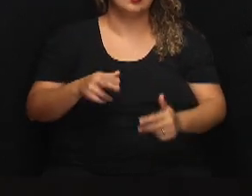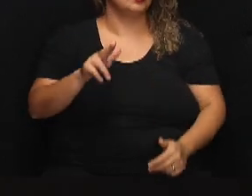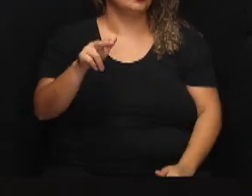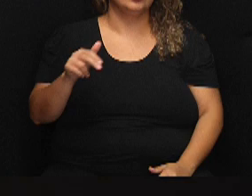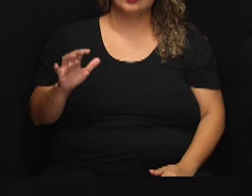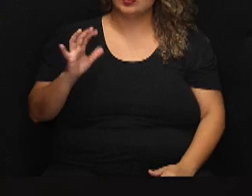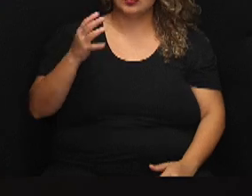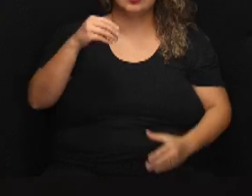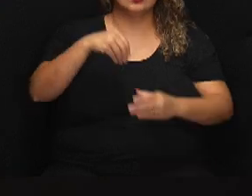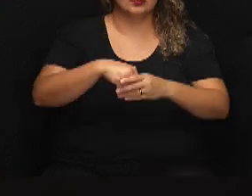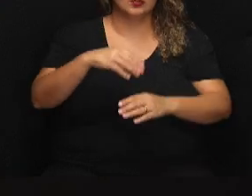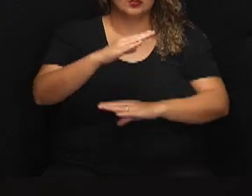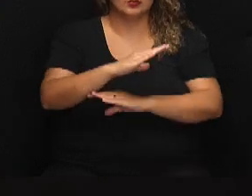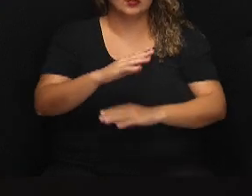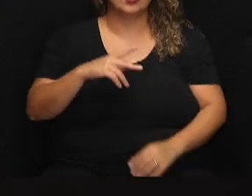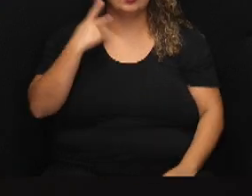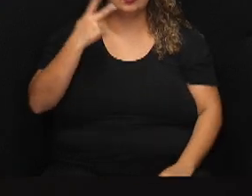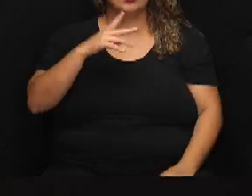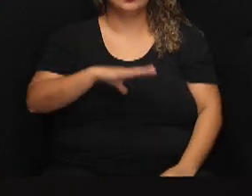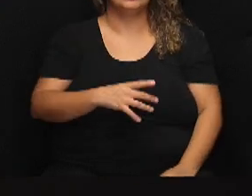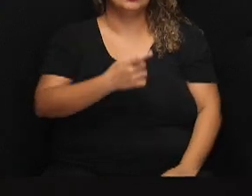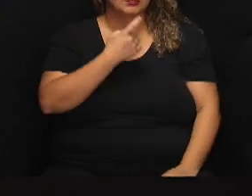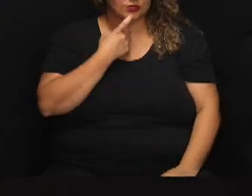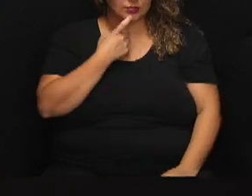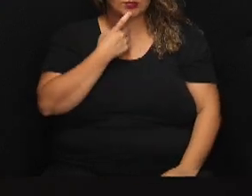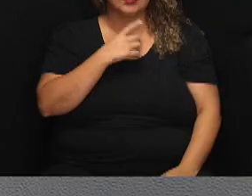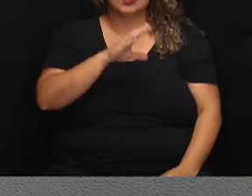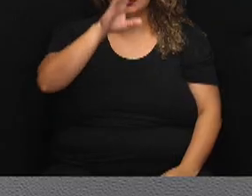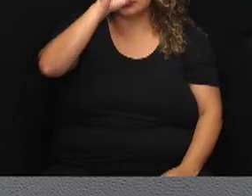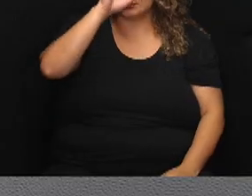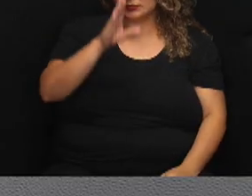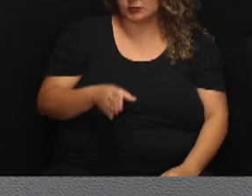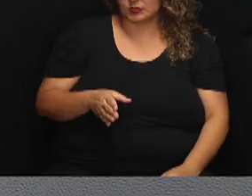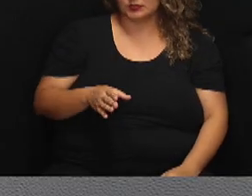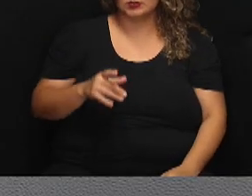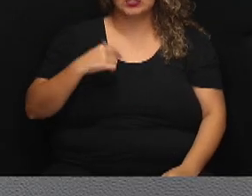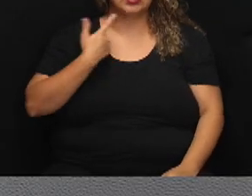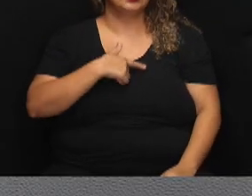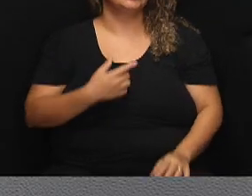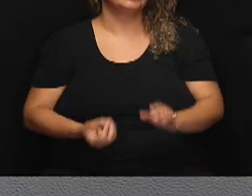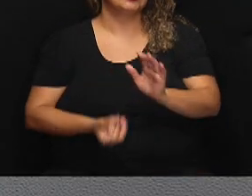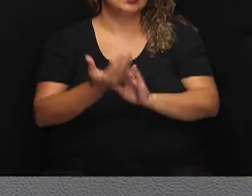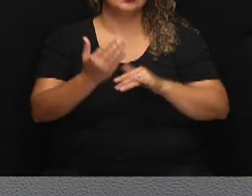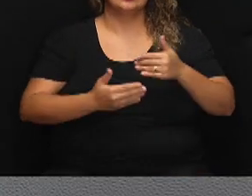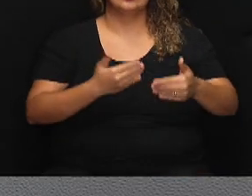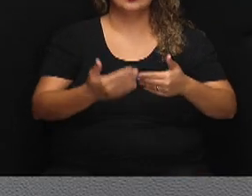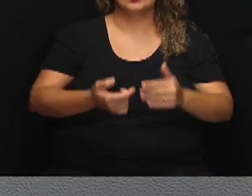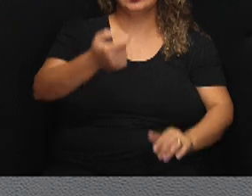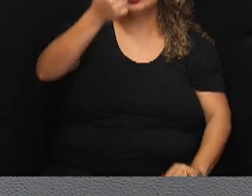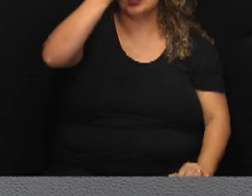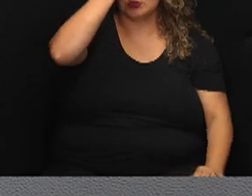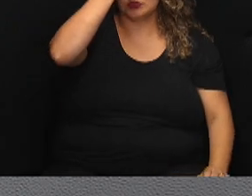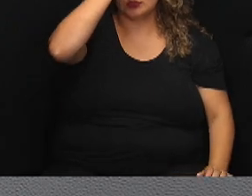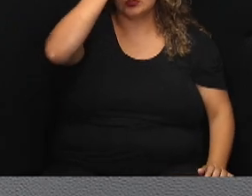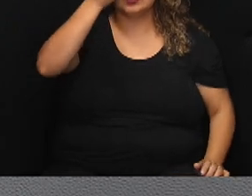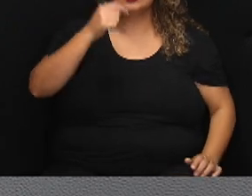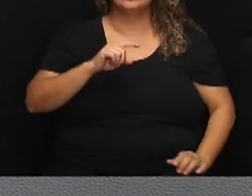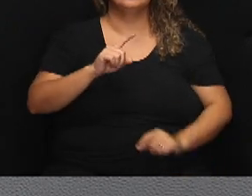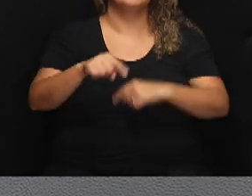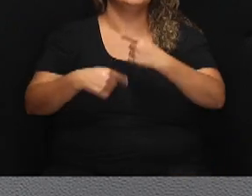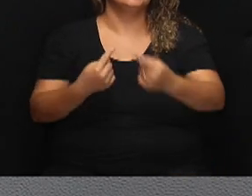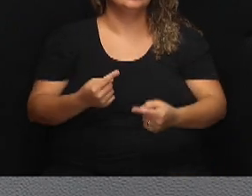aconteça aqui no Parlamento Municipal na cidade de Campinas e, principalmente, que a gente crie um processo de conscientização dos